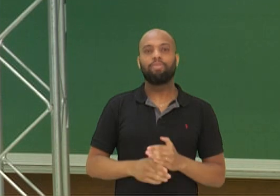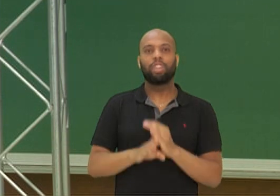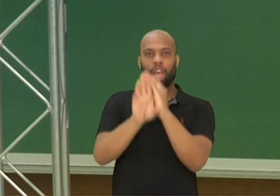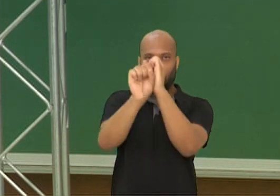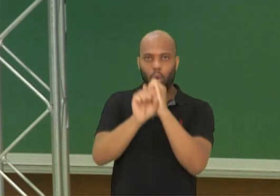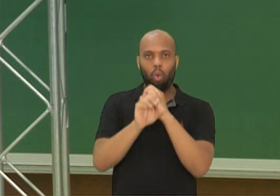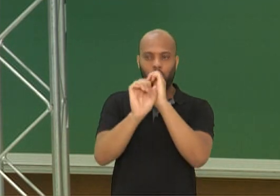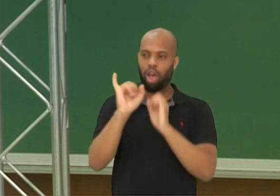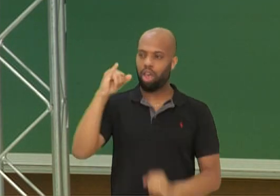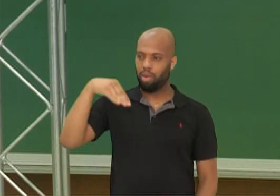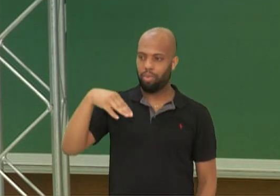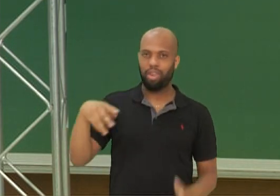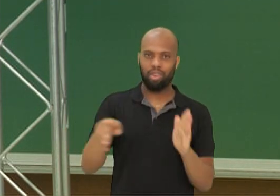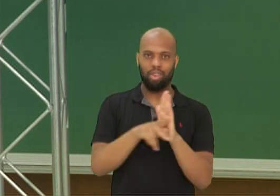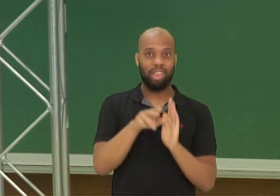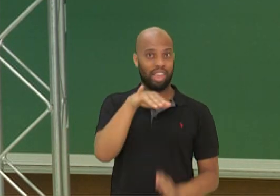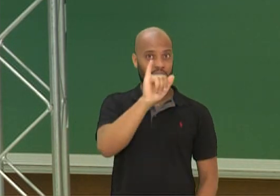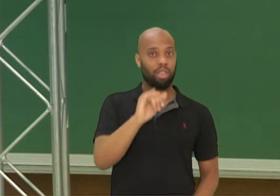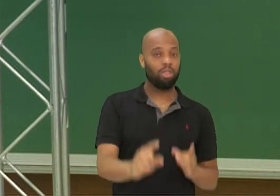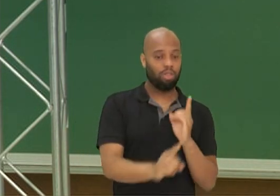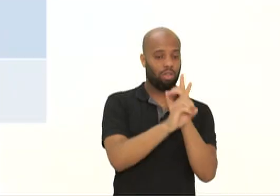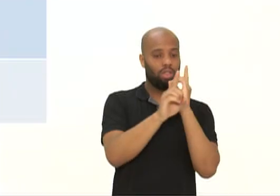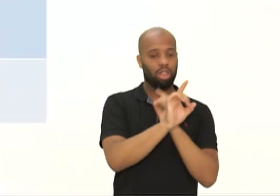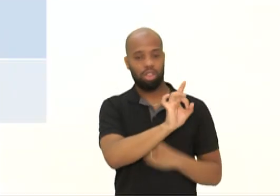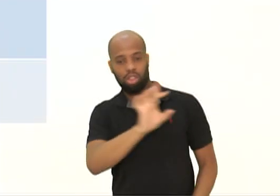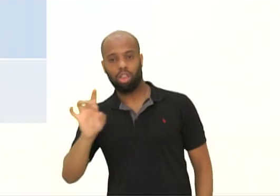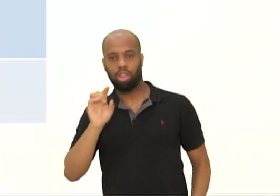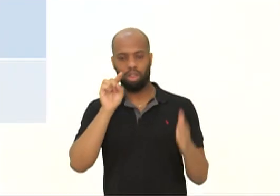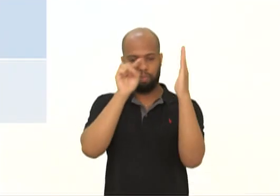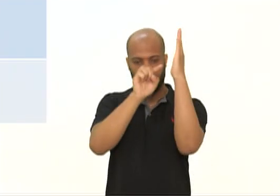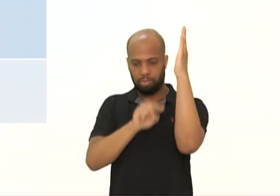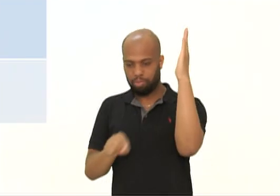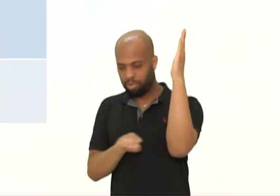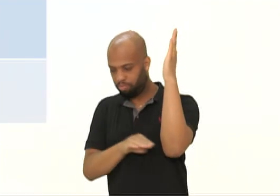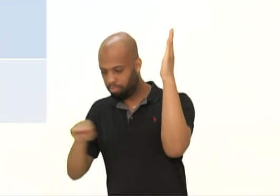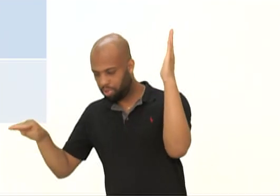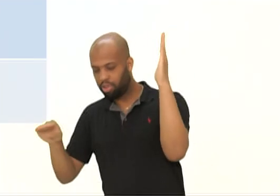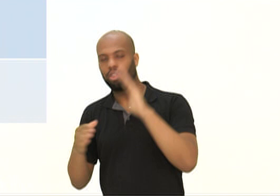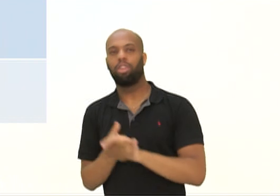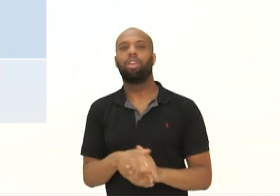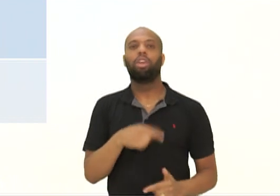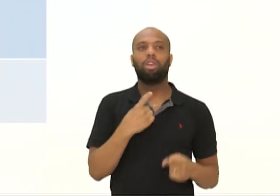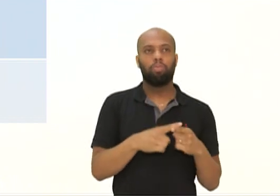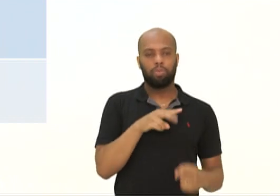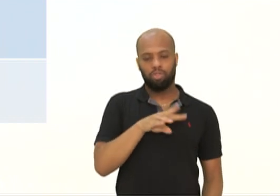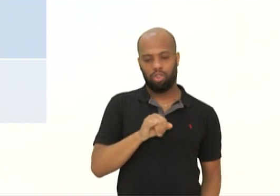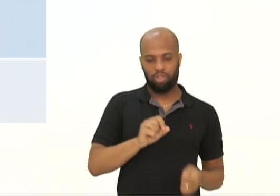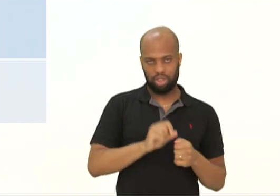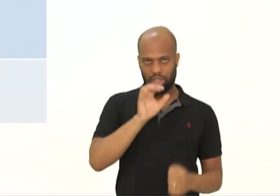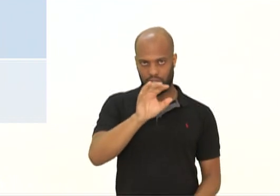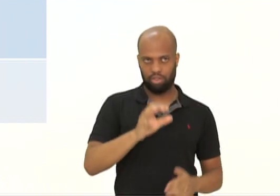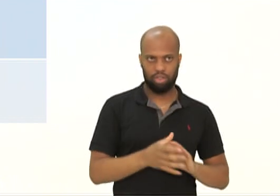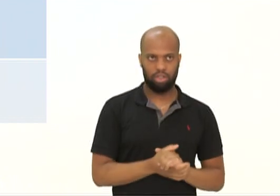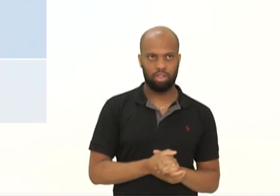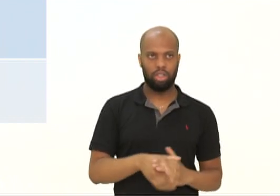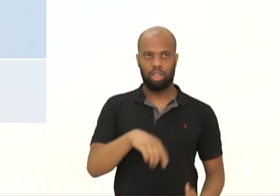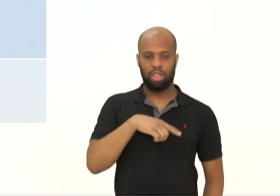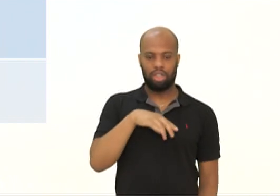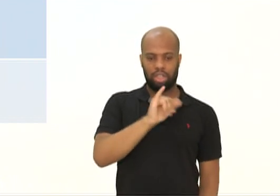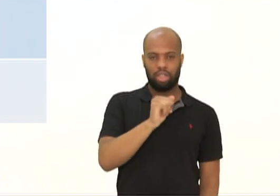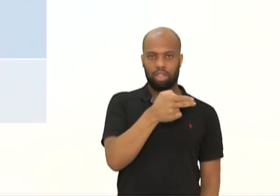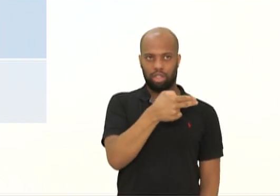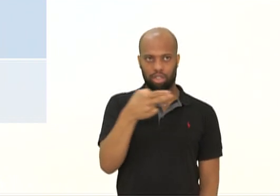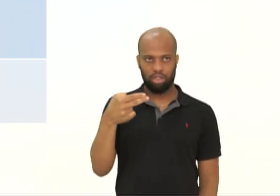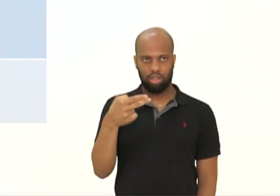calcule essas imagens, ou seja, os valores de y de cada ponto. Basicamente, você vai fazer isso. Y